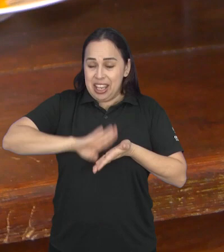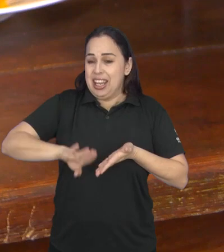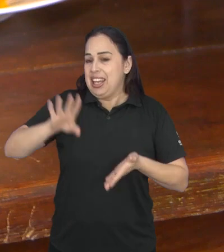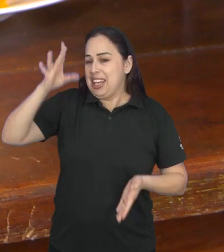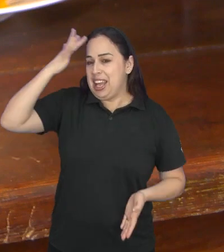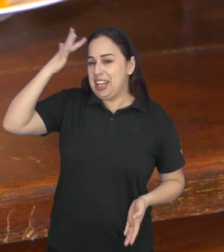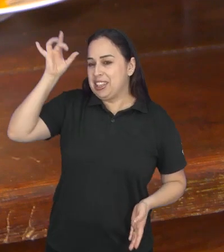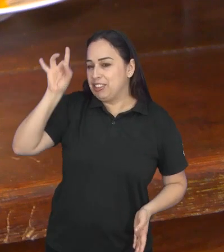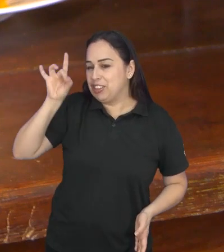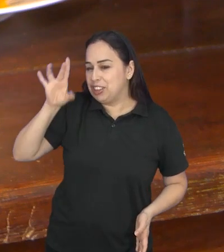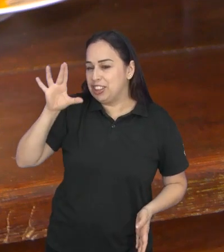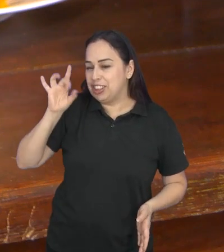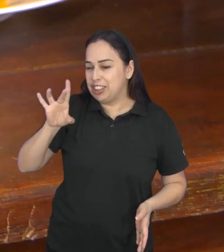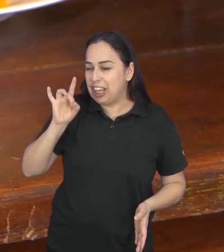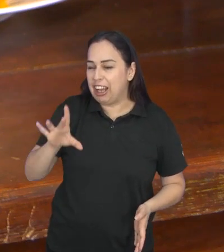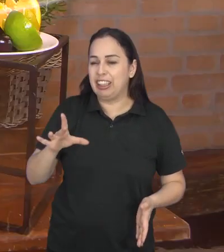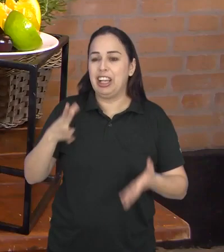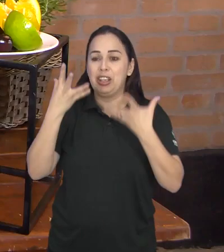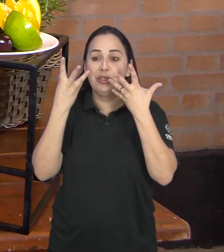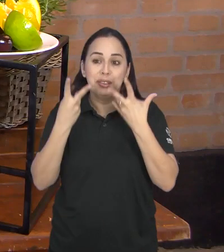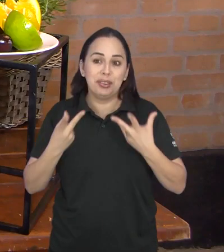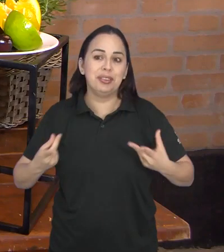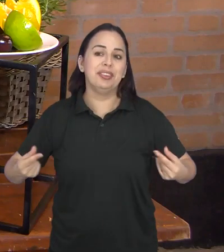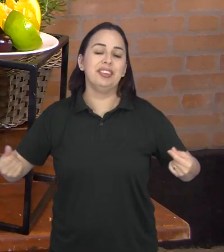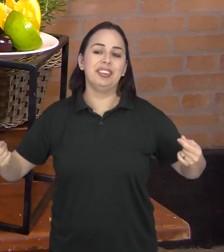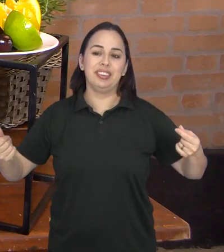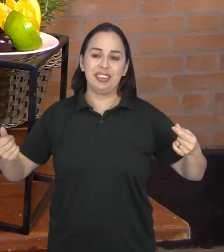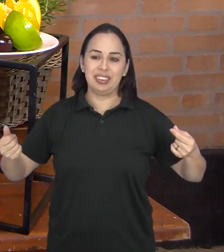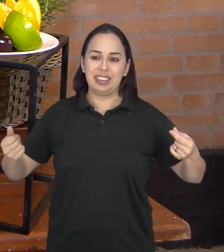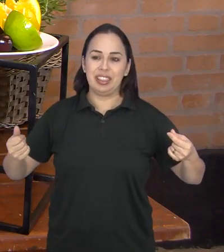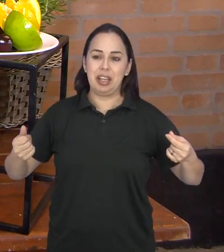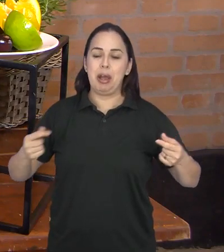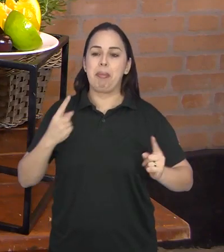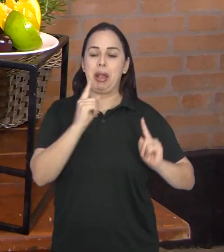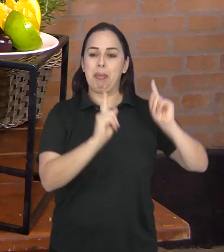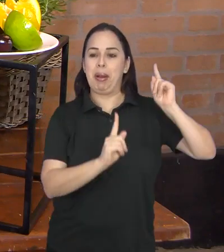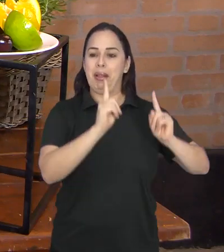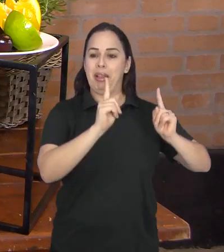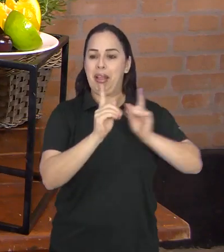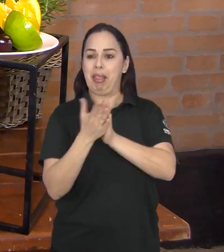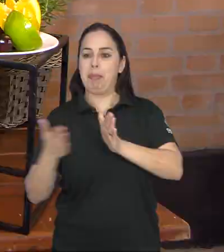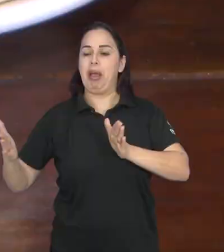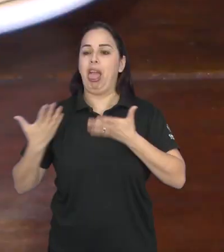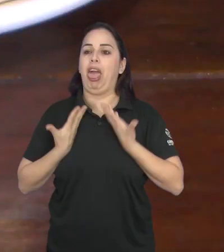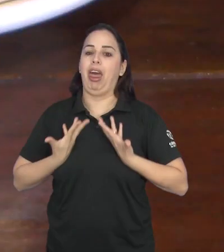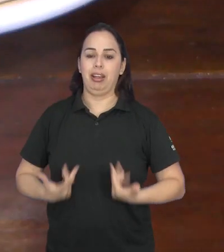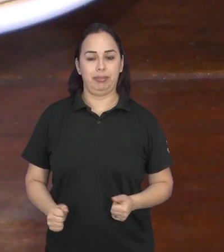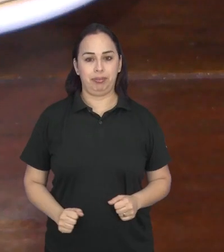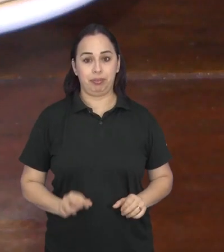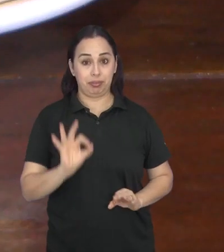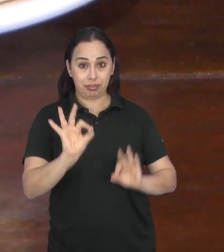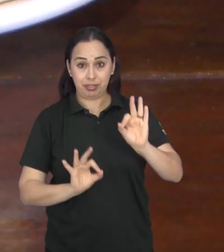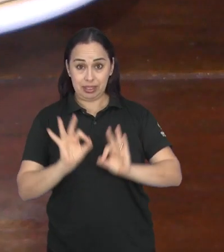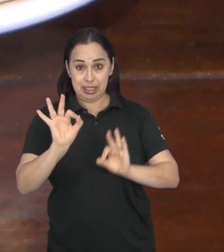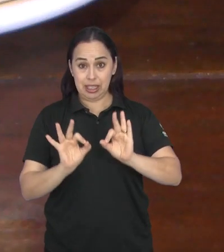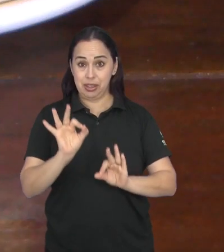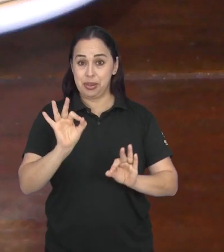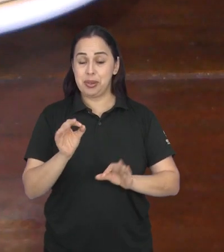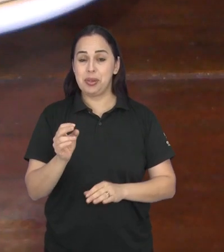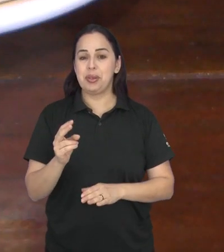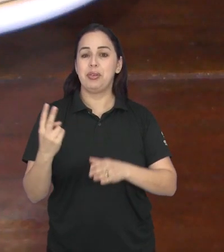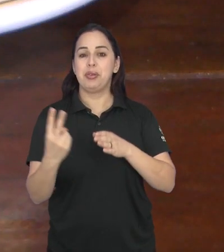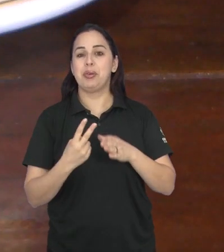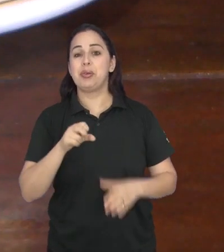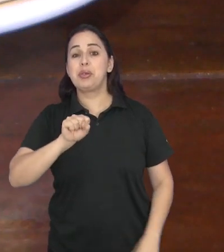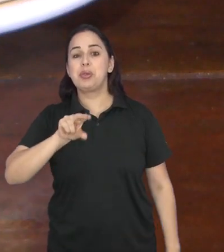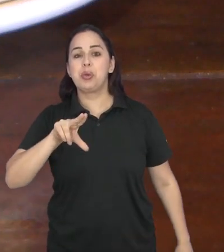a ressaca, aquele dia seguinte que derruba muita gente. Muita, né, gente. Para preparar o suco detox,